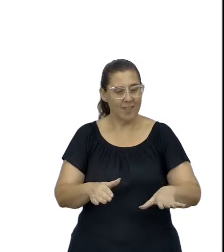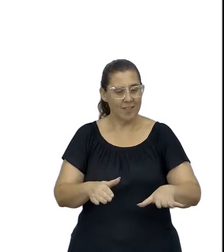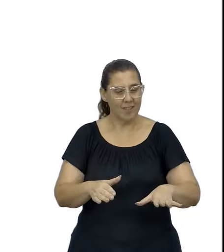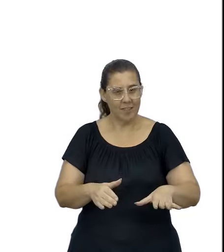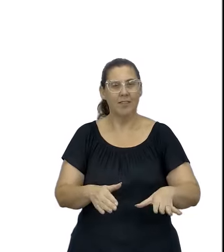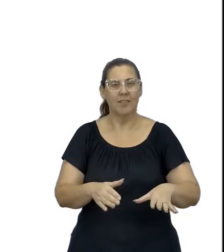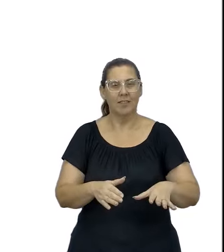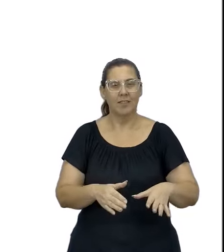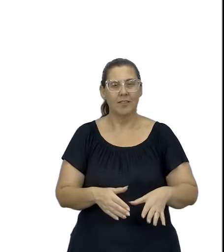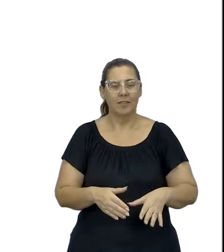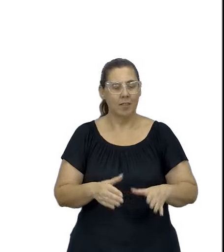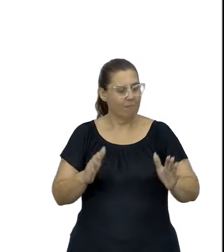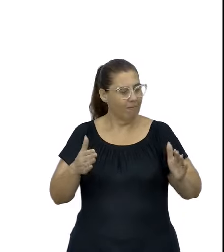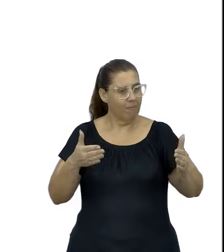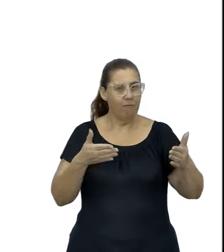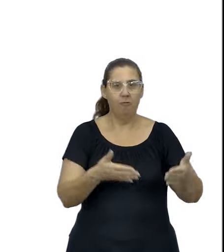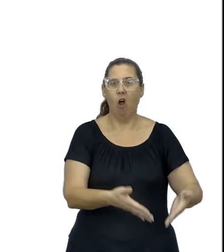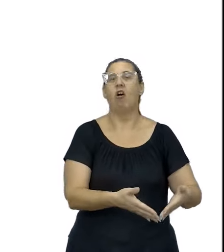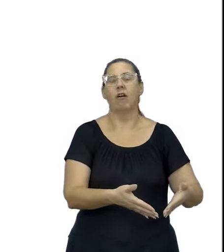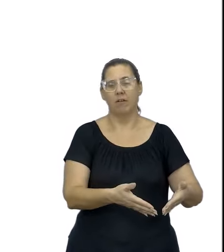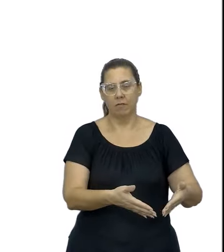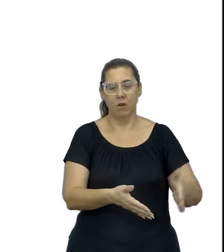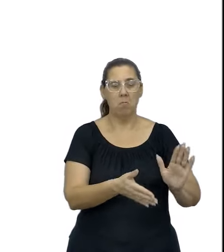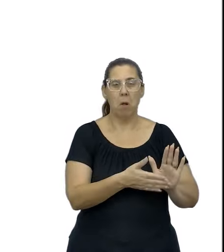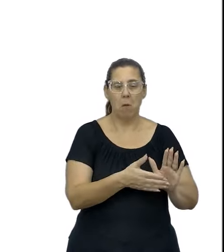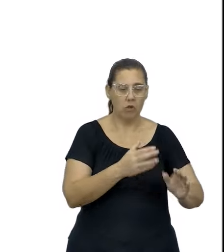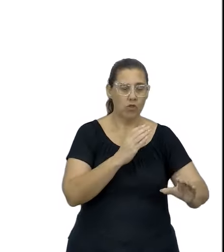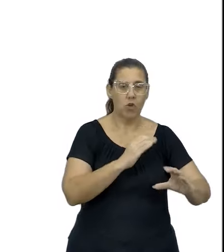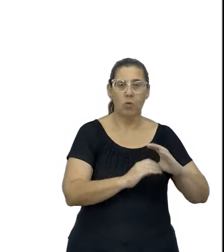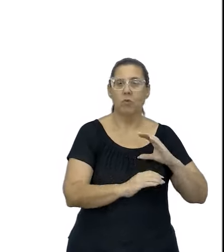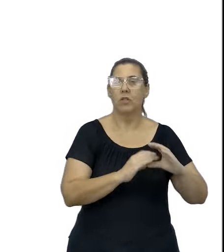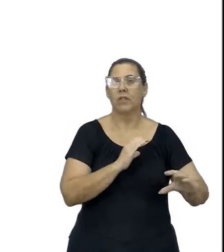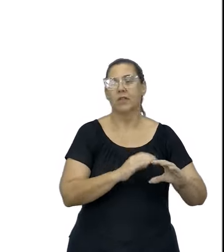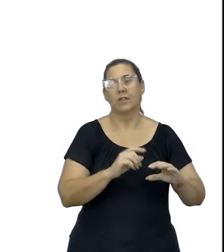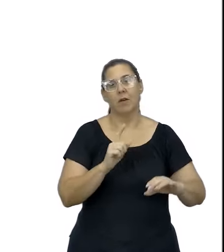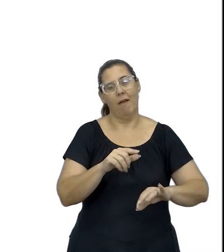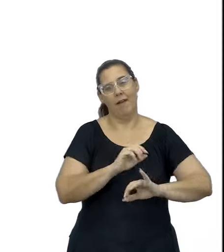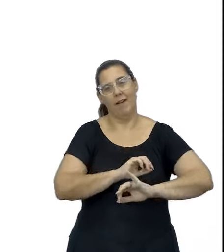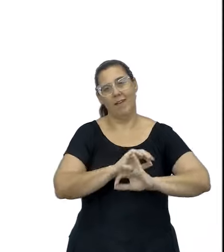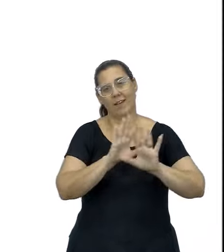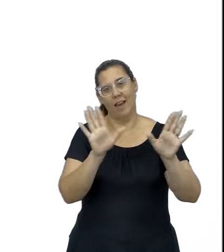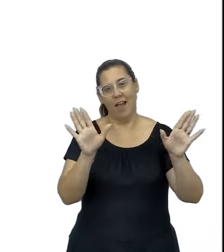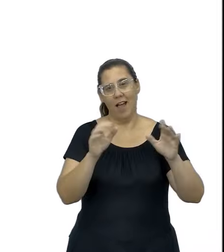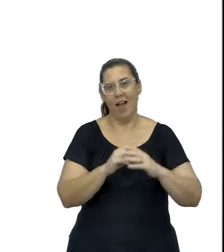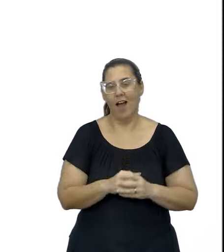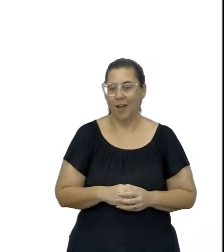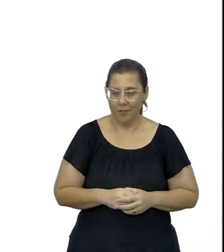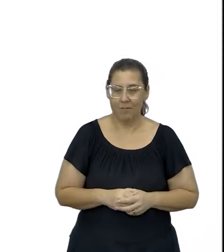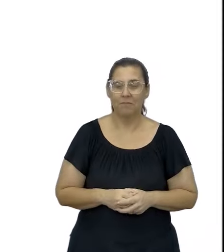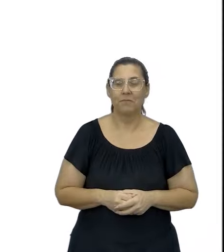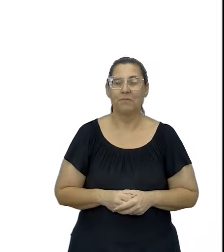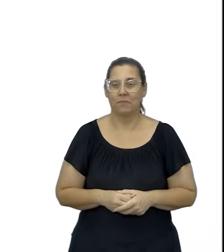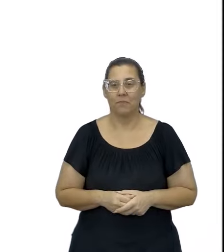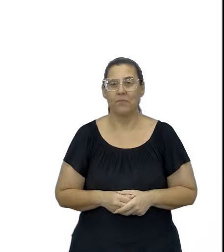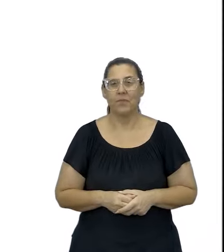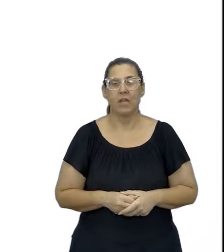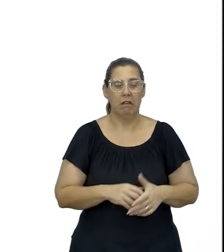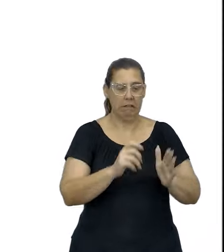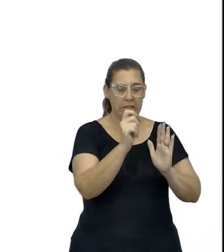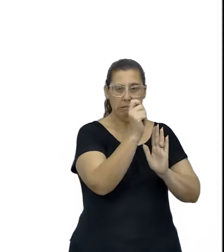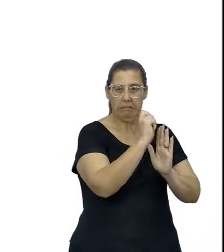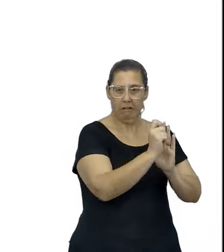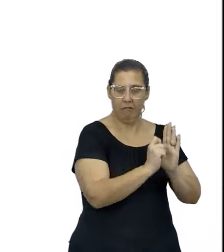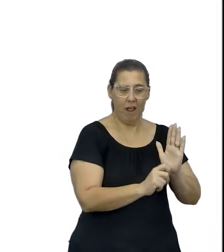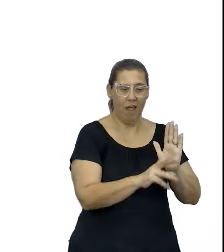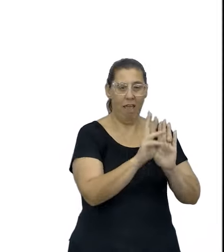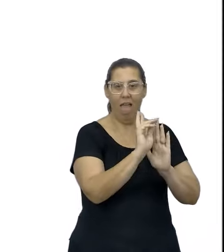sequência didática, mais uma vez, com o propósito comunicativo dela, é evidente e está explicitado, que é escrever regras